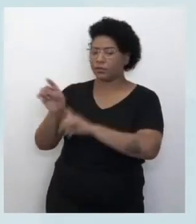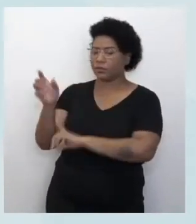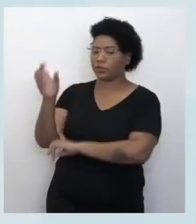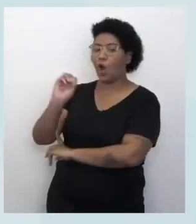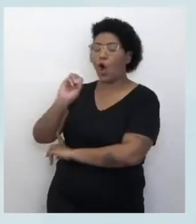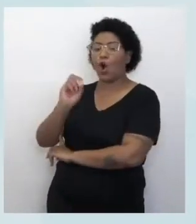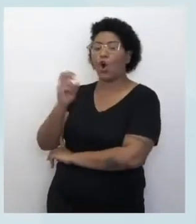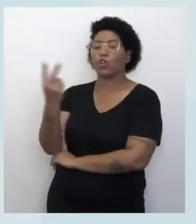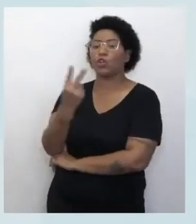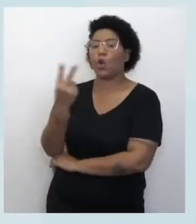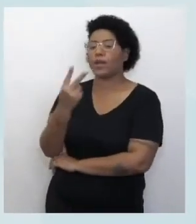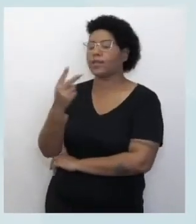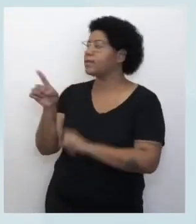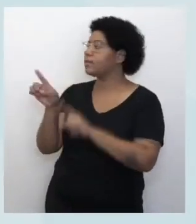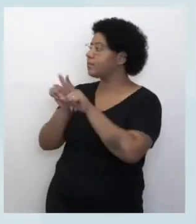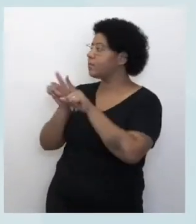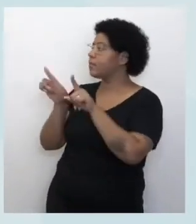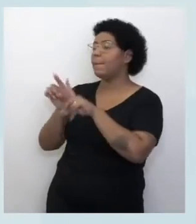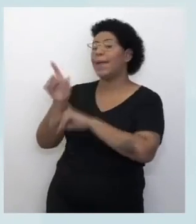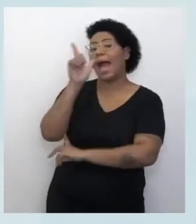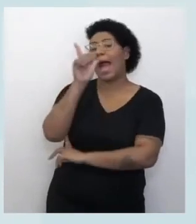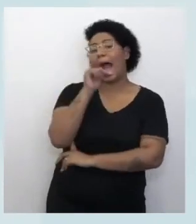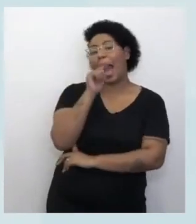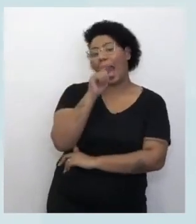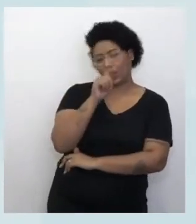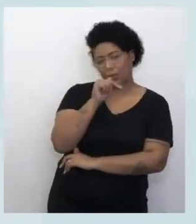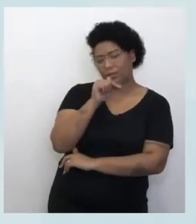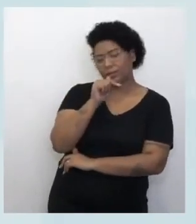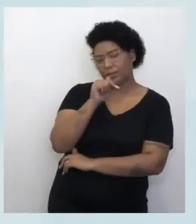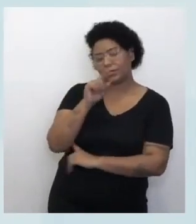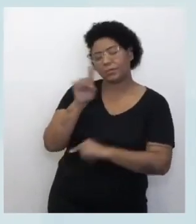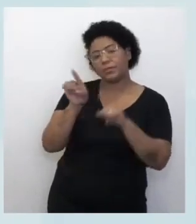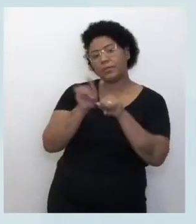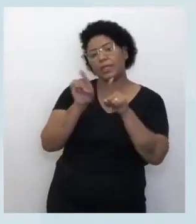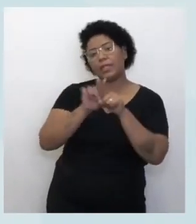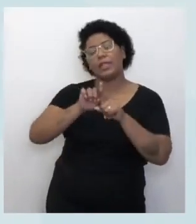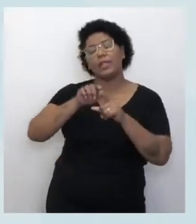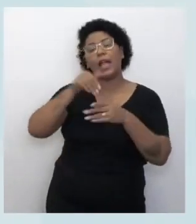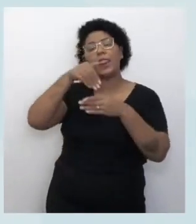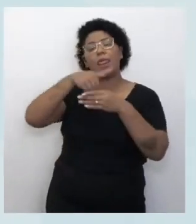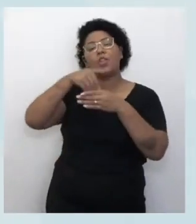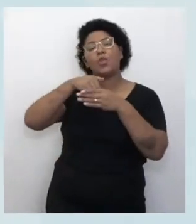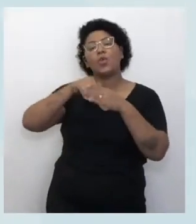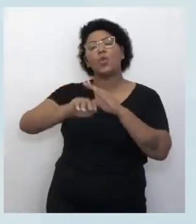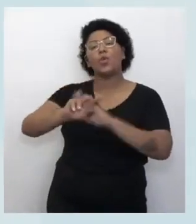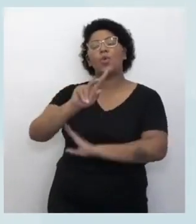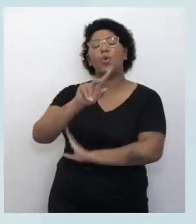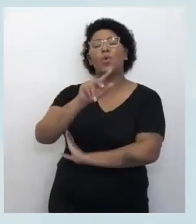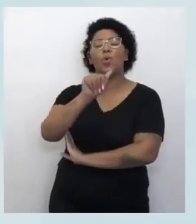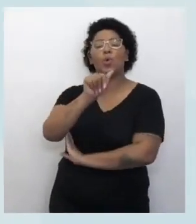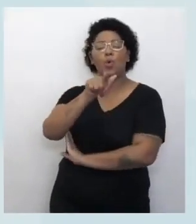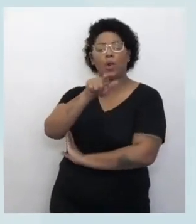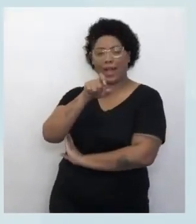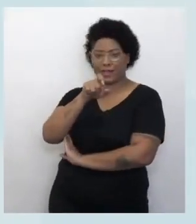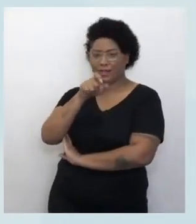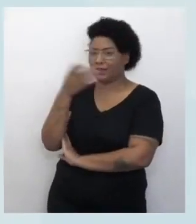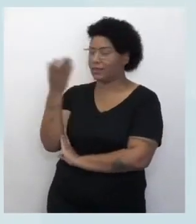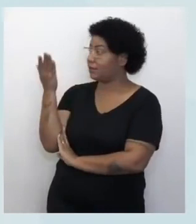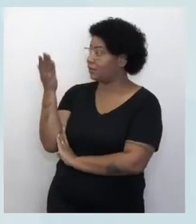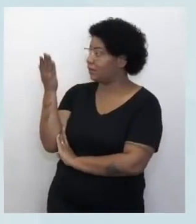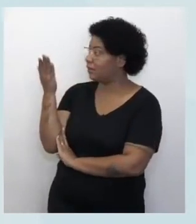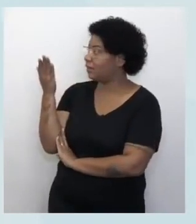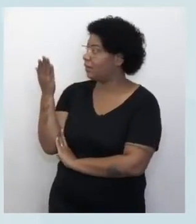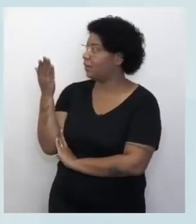oxigênio e aqui a água também, que está no seu estado gasoso, ok? Então aqui nós temos o